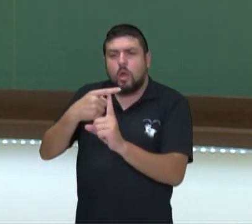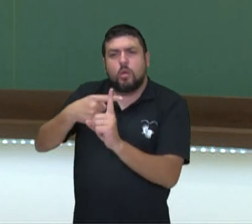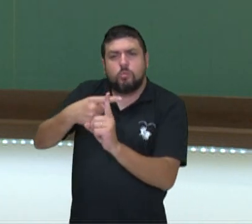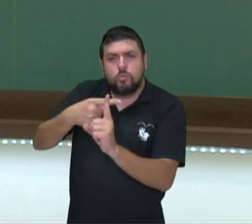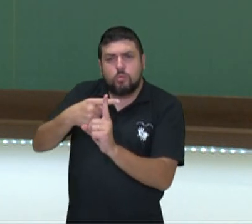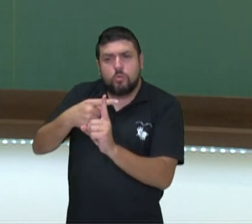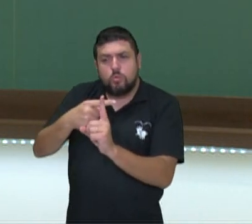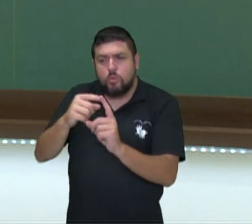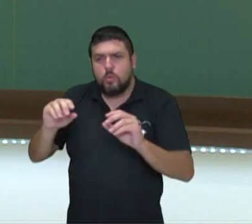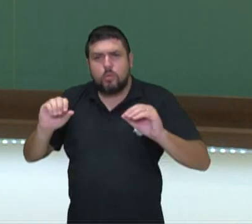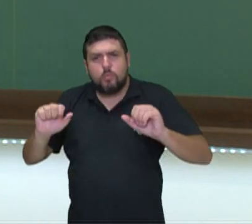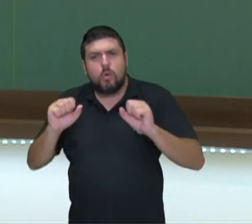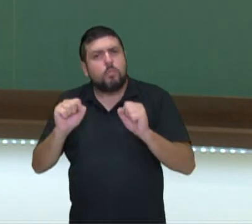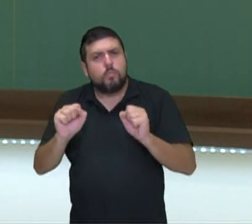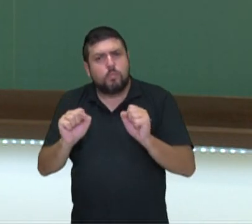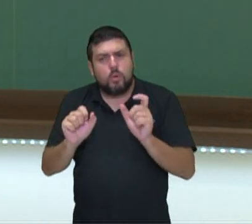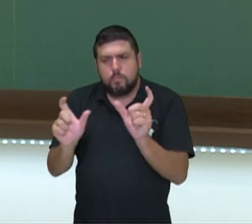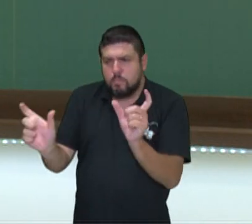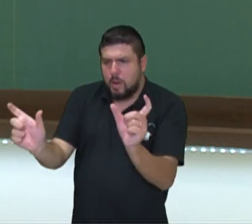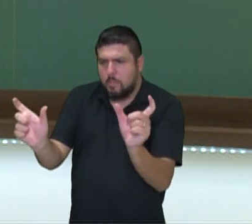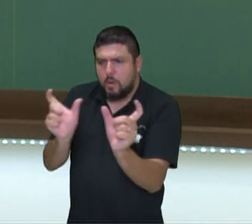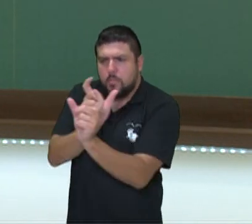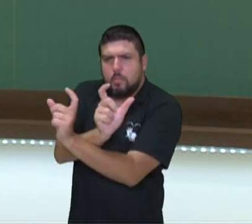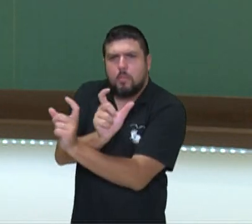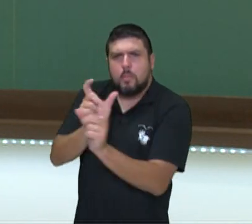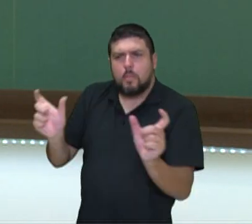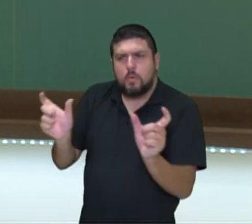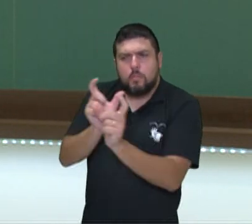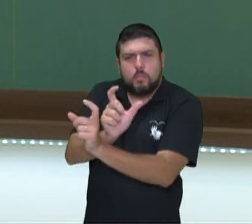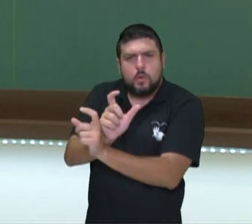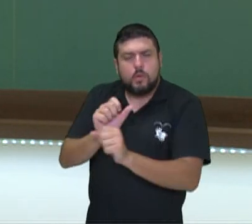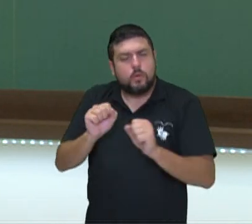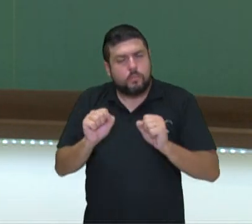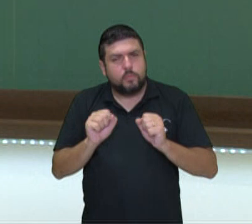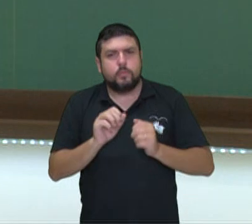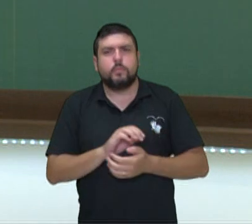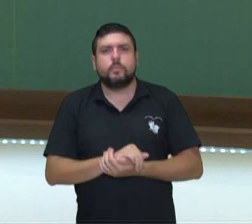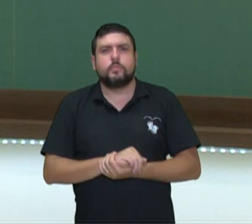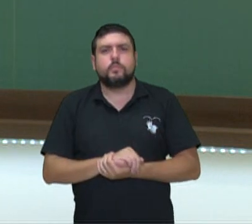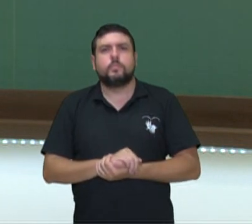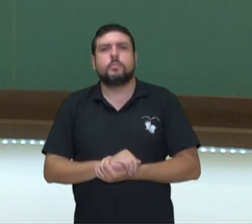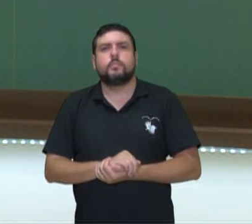inverter as parcelas ali e dá tudo certo, tá bom? De acordo com as propriedades da soma.